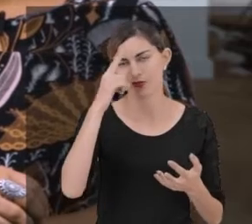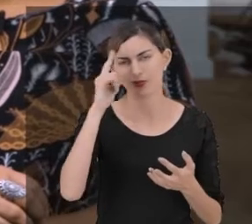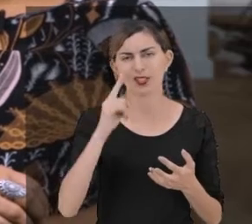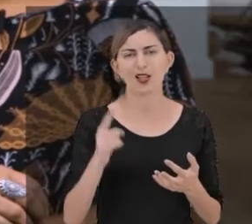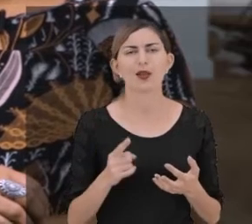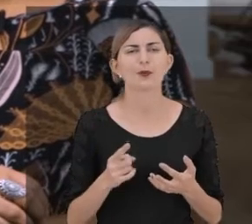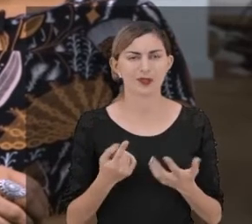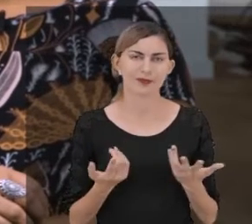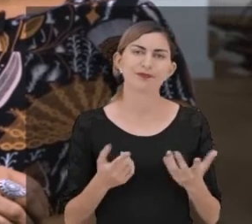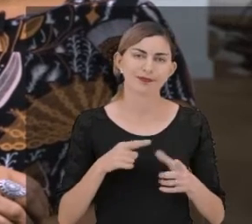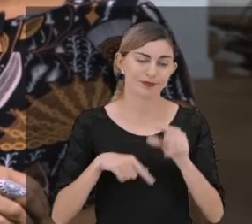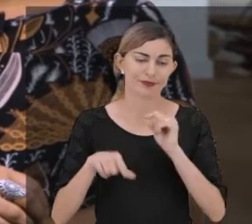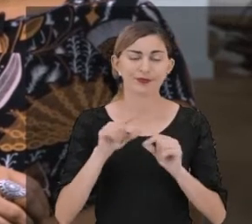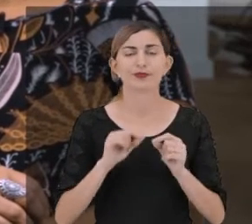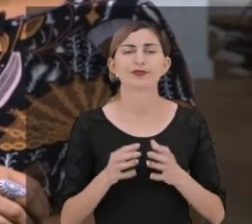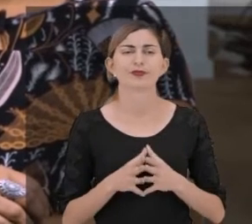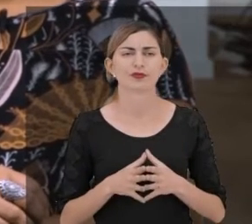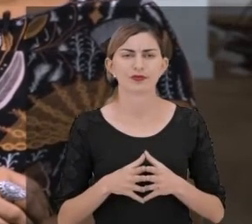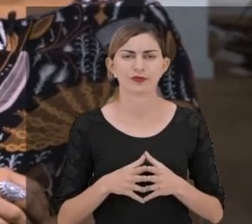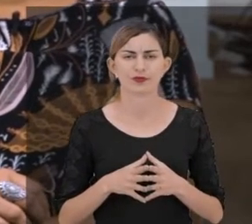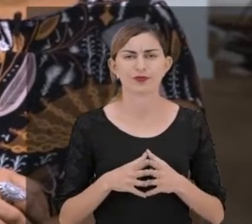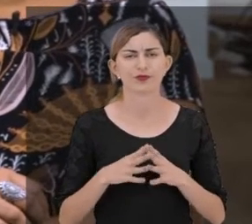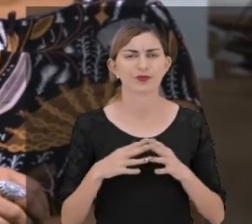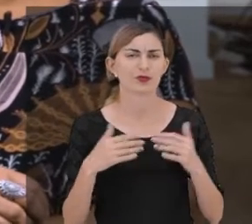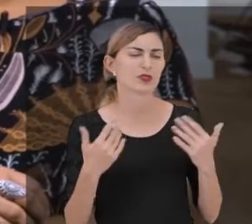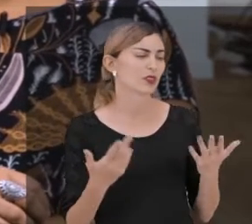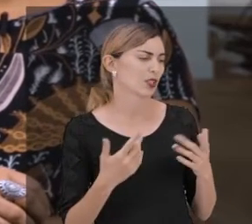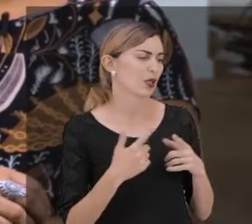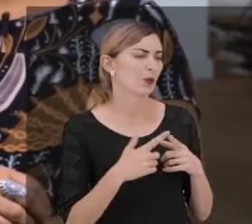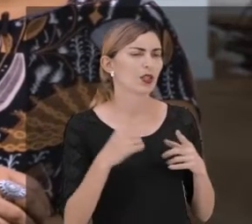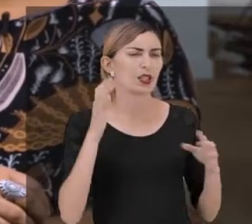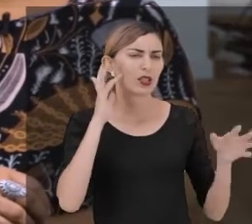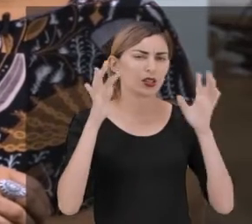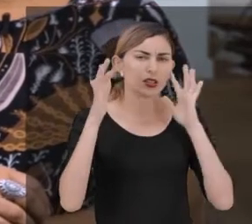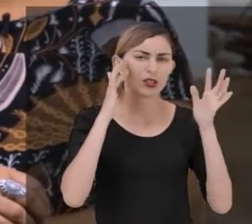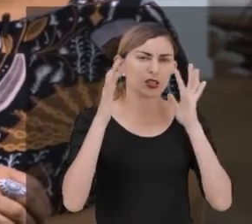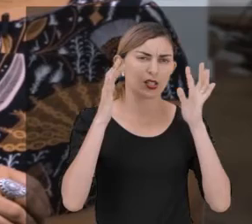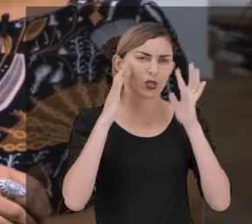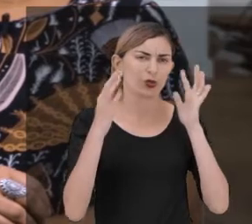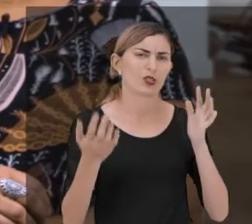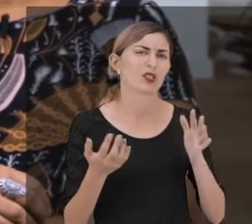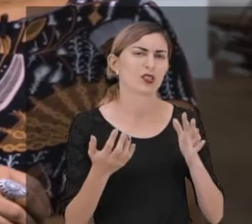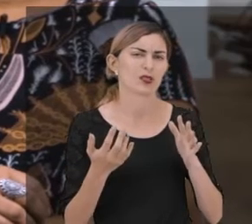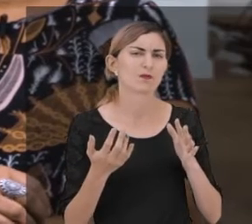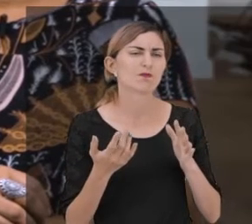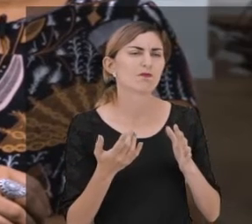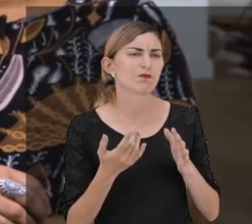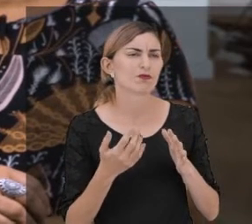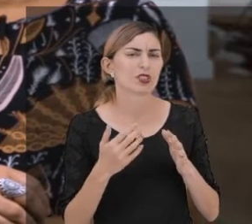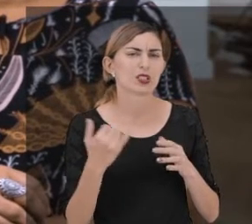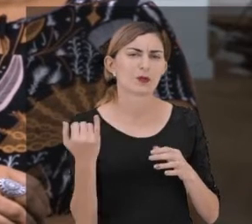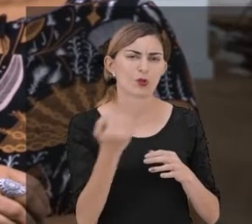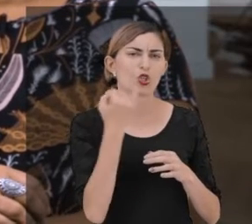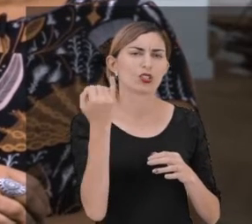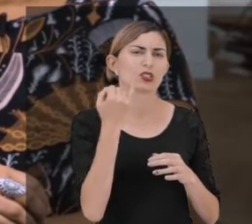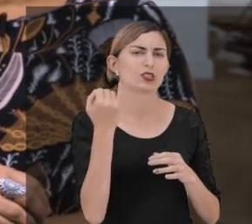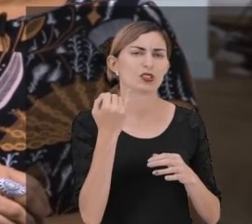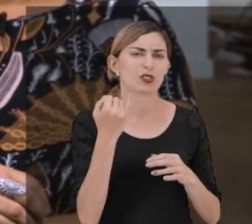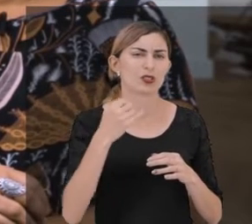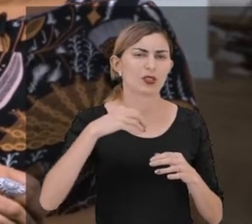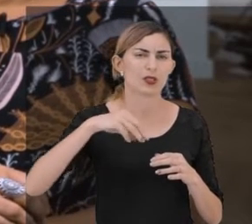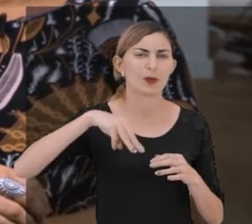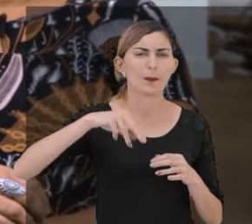análise e essa classificação. Andréa, por que a teoria de Maslow é tão importante dentro das empresas?